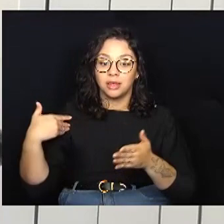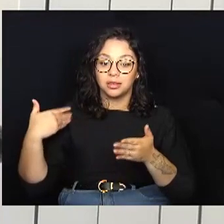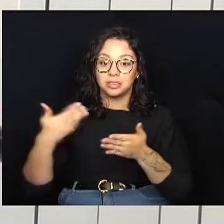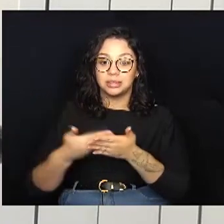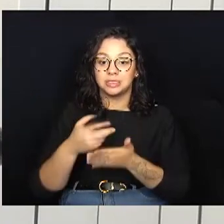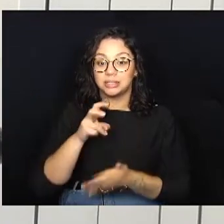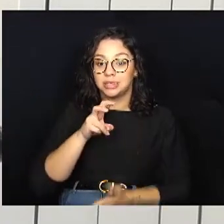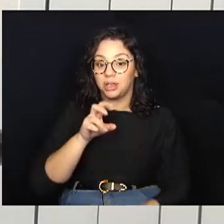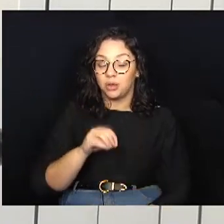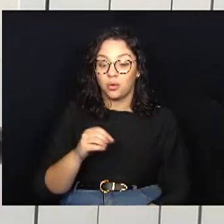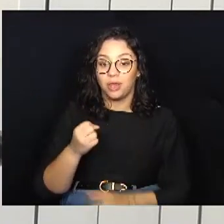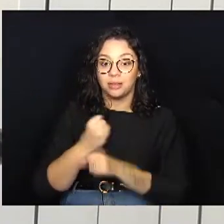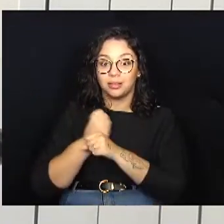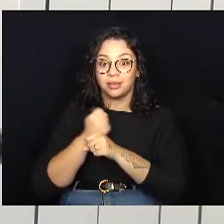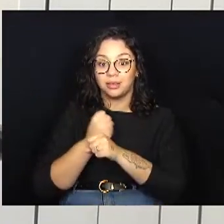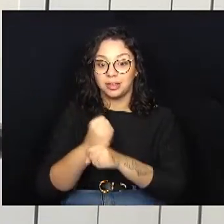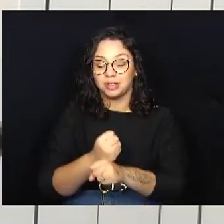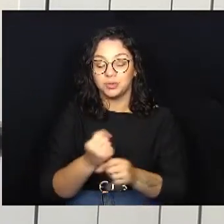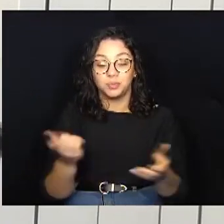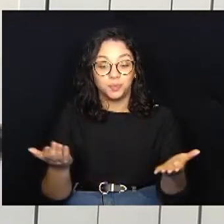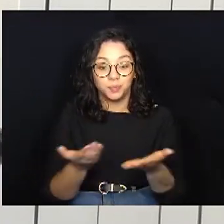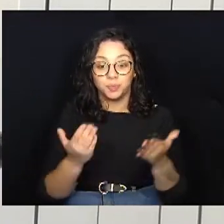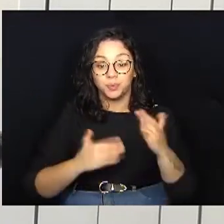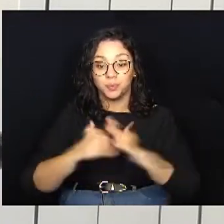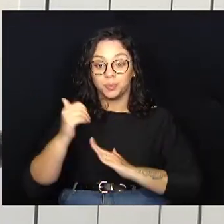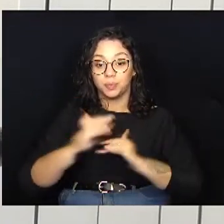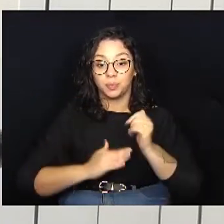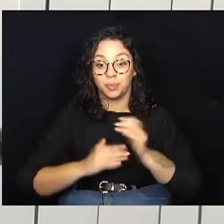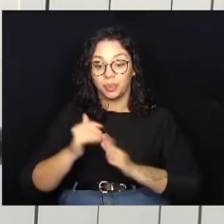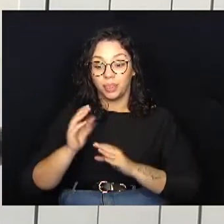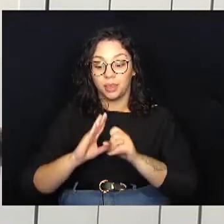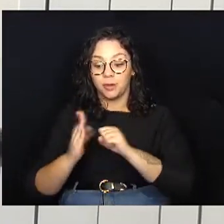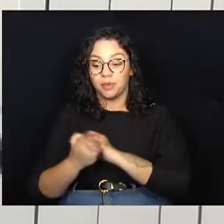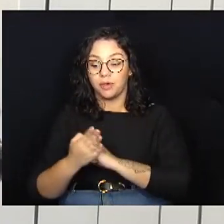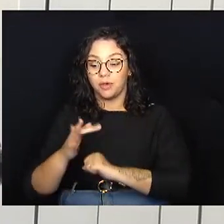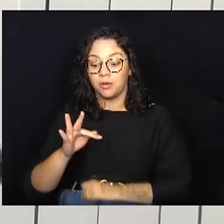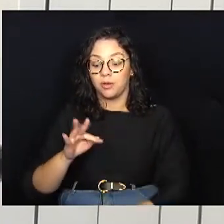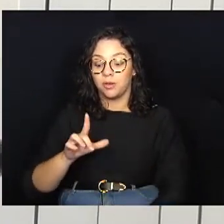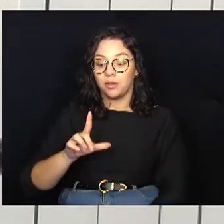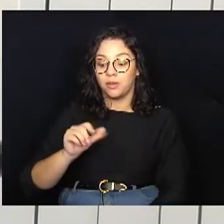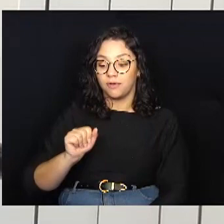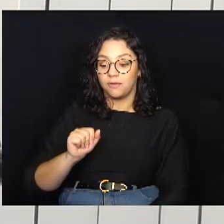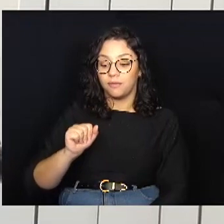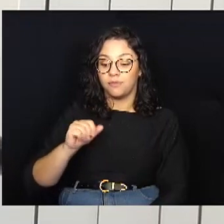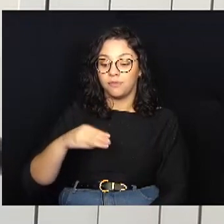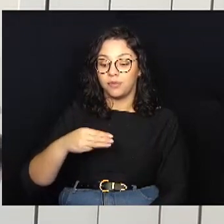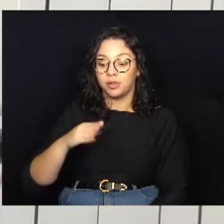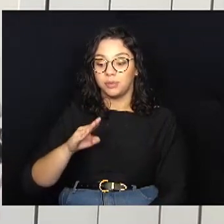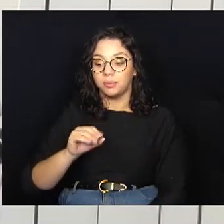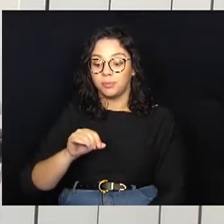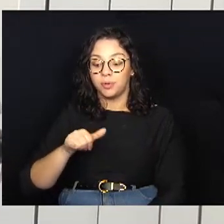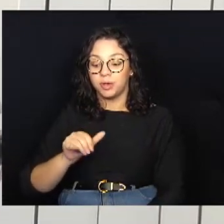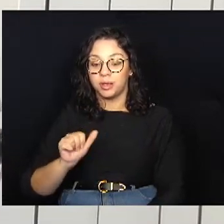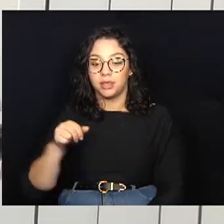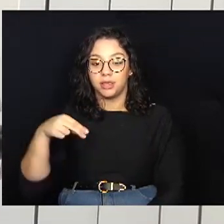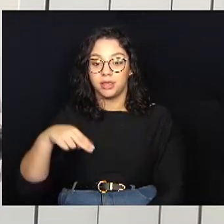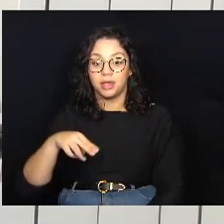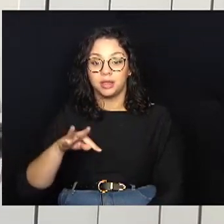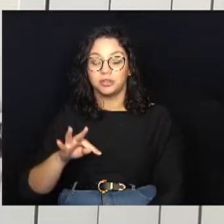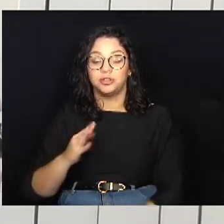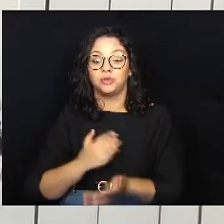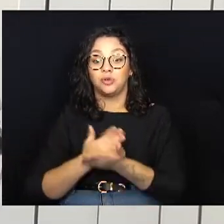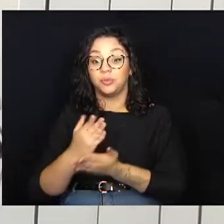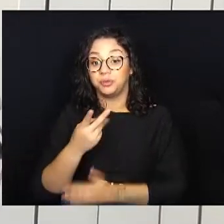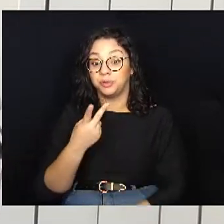anos. Atualmente, ele atua na região do Jardim Flamboyant e ingressou na vida pública em 2012, quando